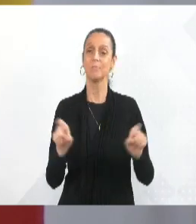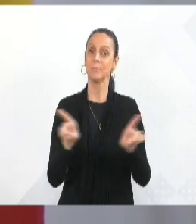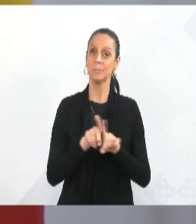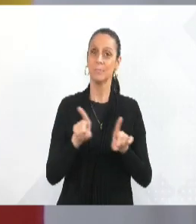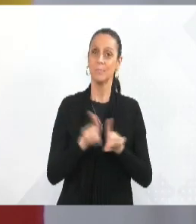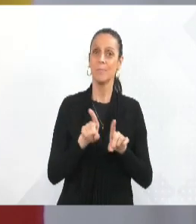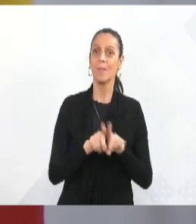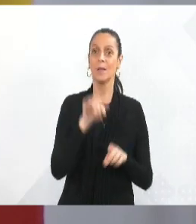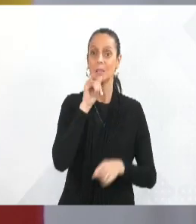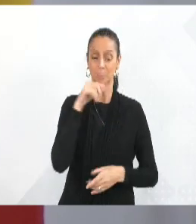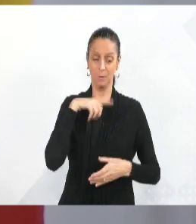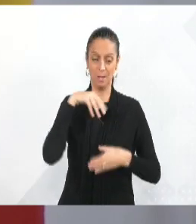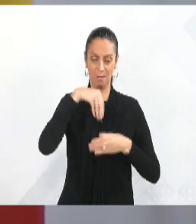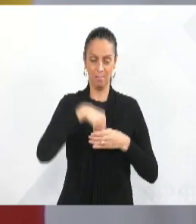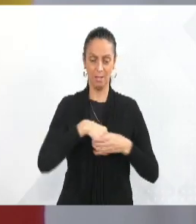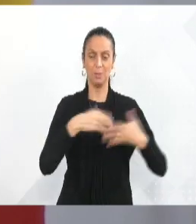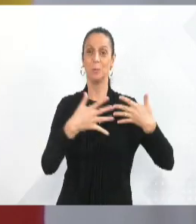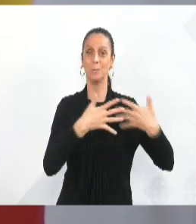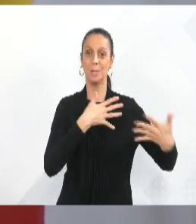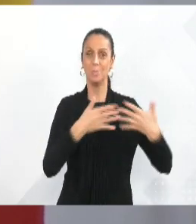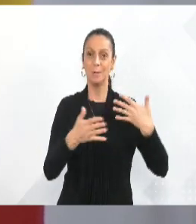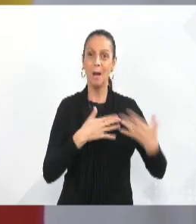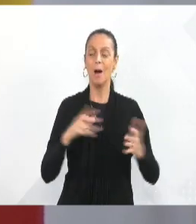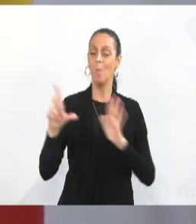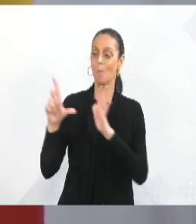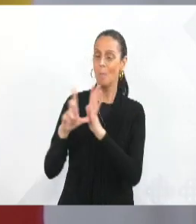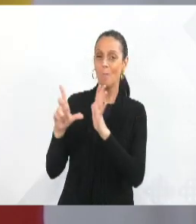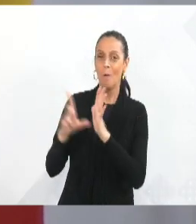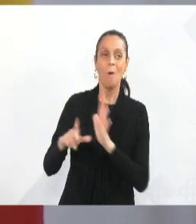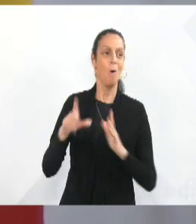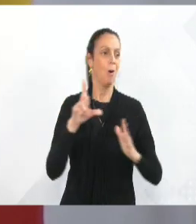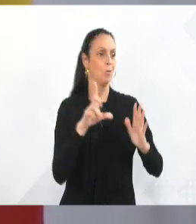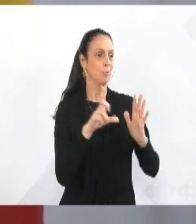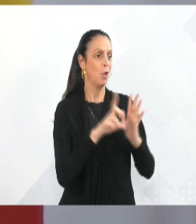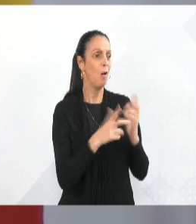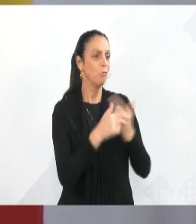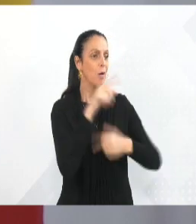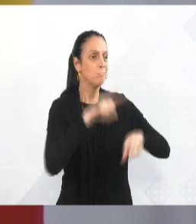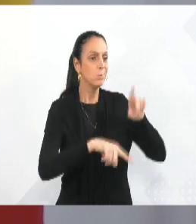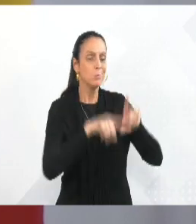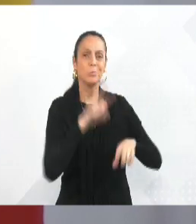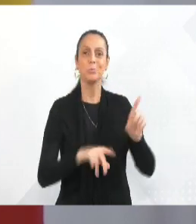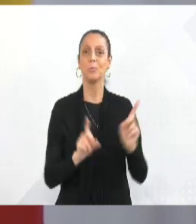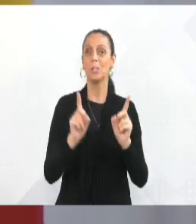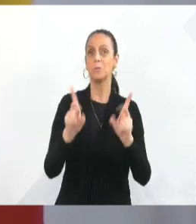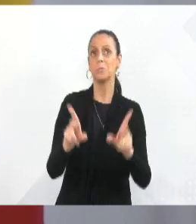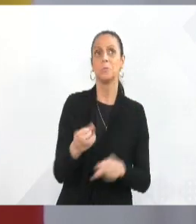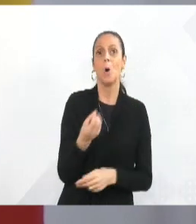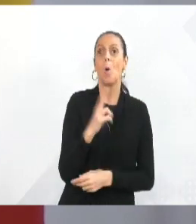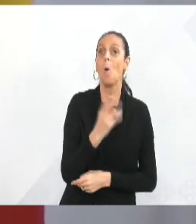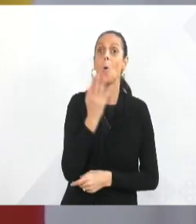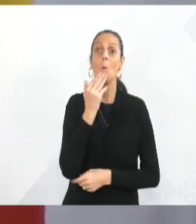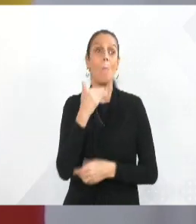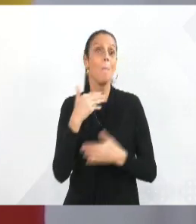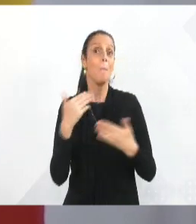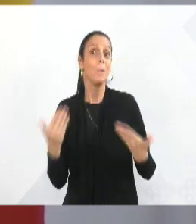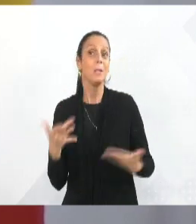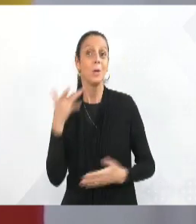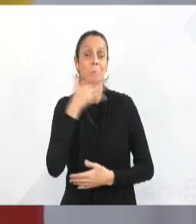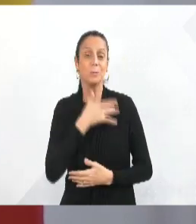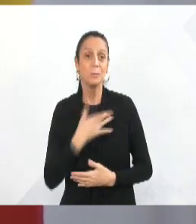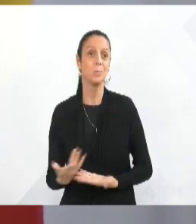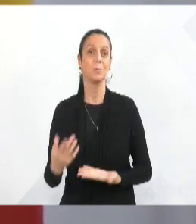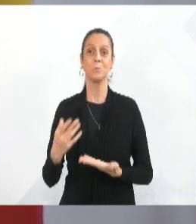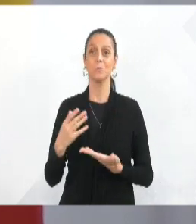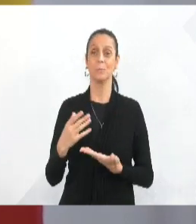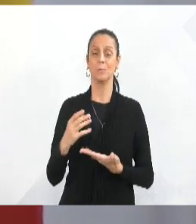produtos à venda dentro das estações de pré-embarque, vereador Tuca. Imagine se pudéssemos comprar um salgado, um suco, um refrigerante ali, ou